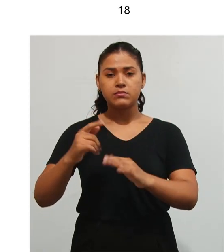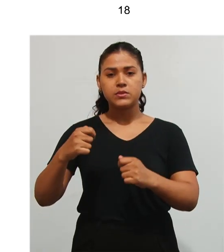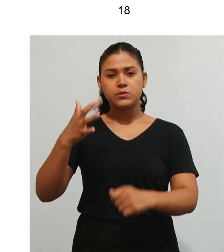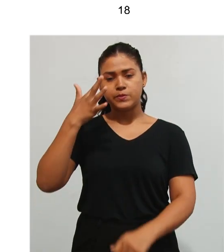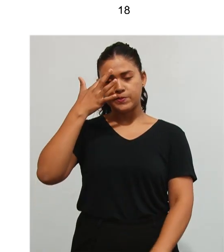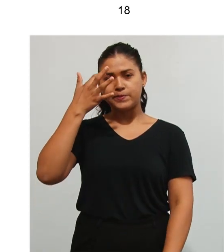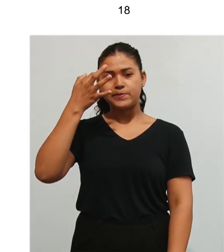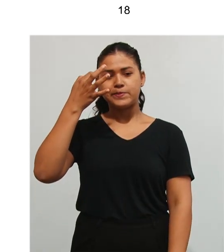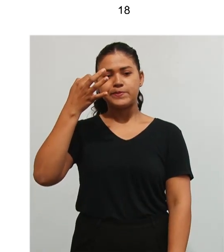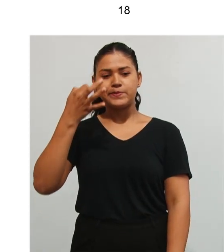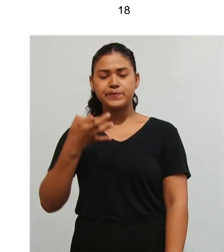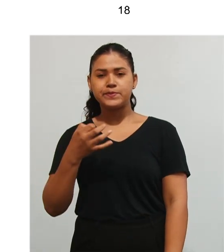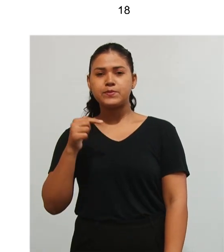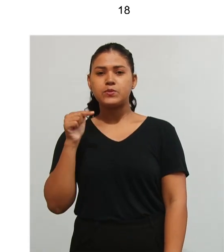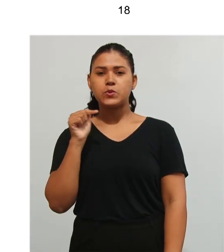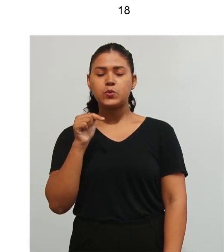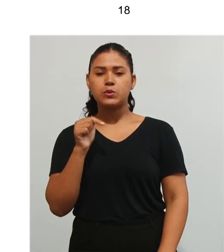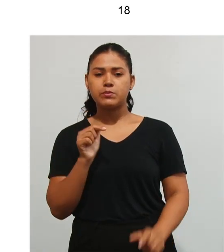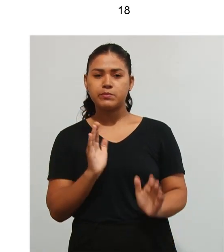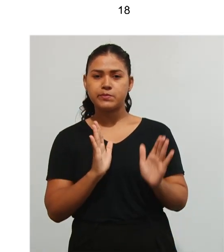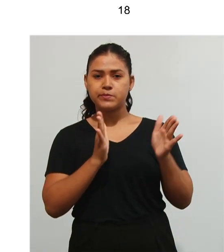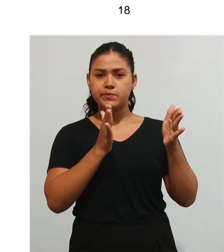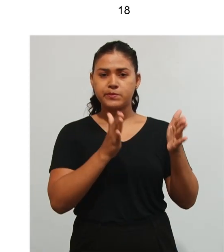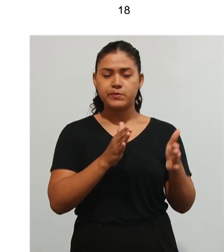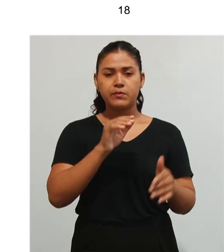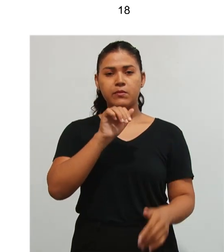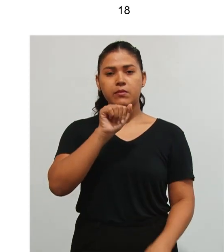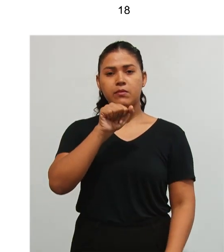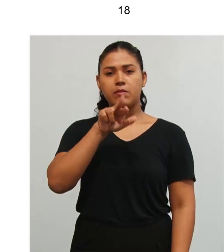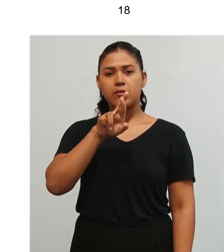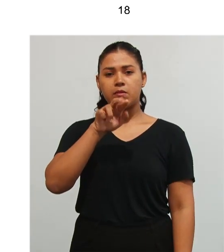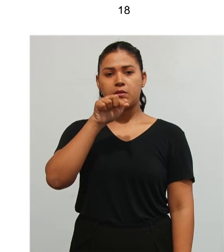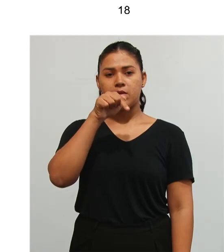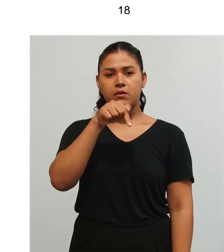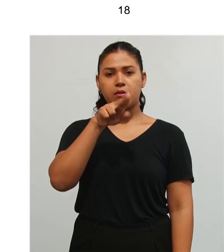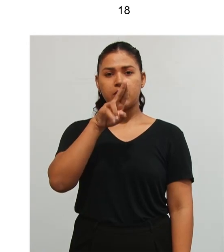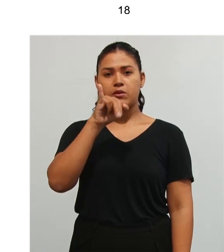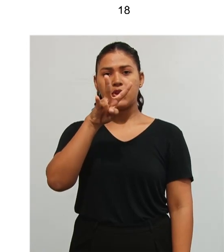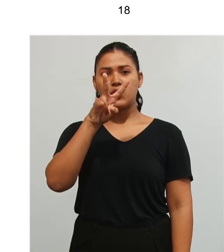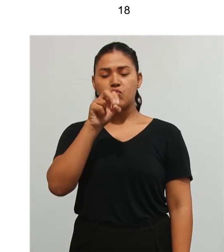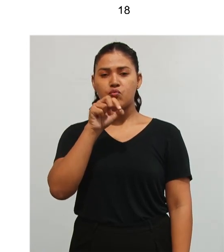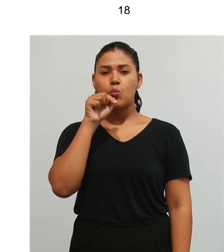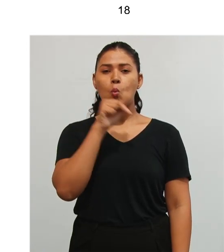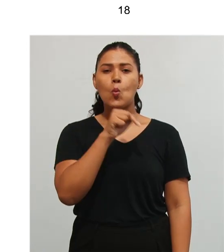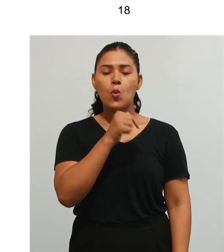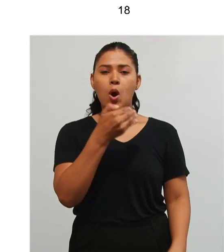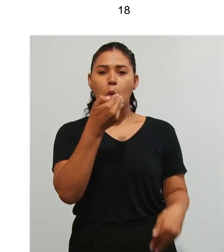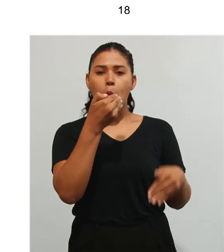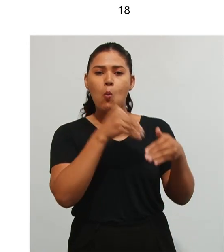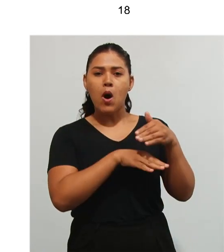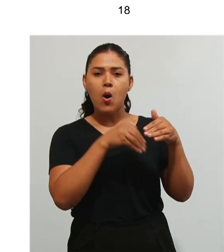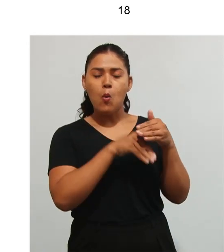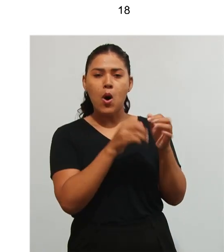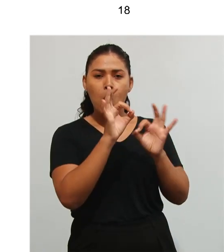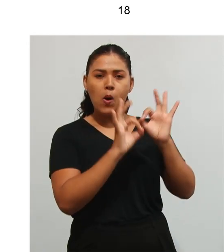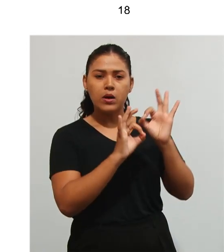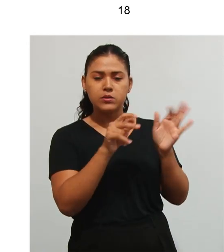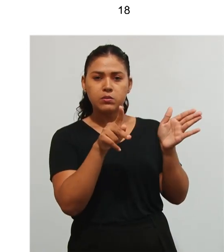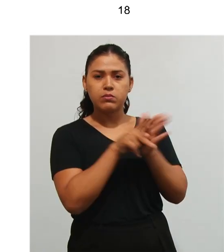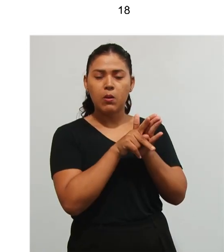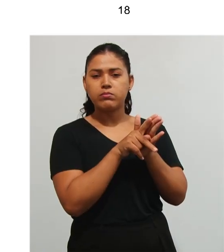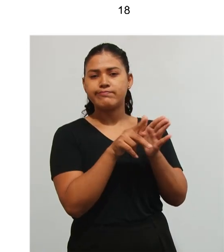precisa ter a mesma noção, né, de que arquivos e pastas são utilizados para organização de todos os arquivos do